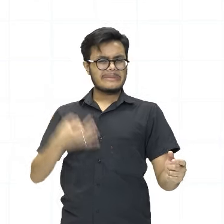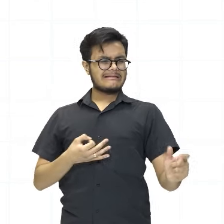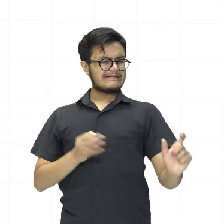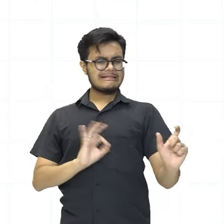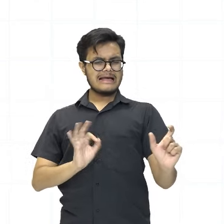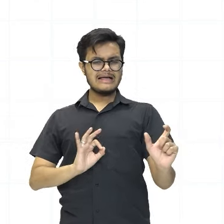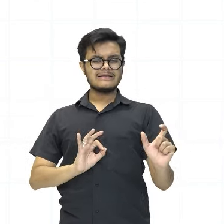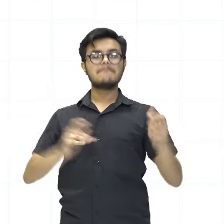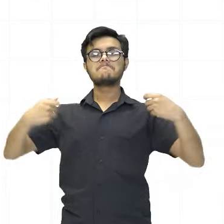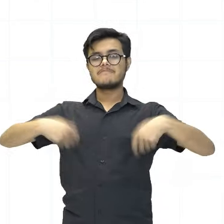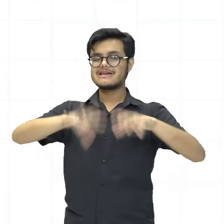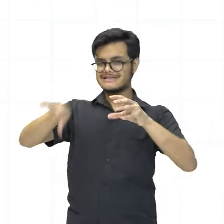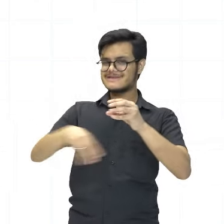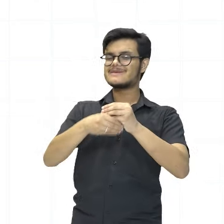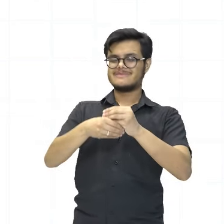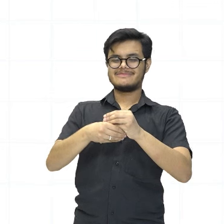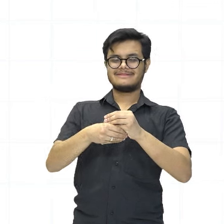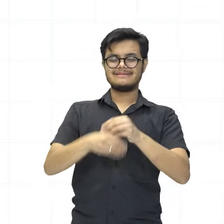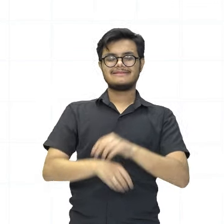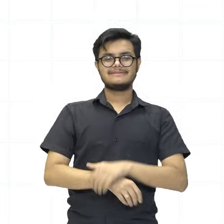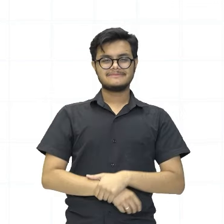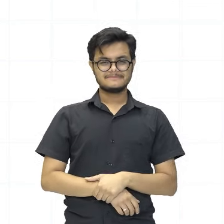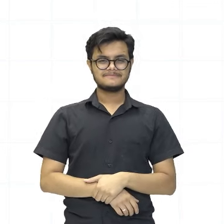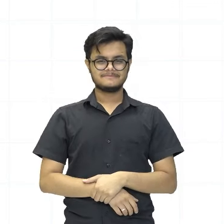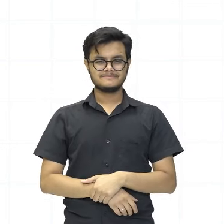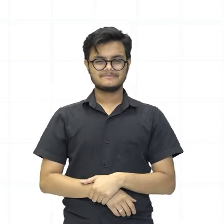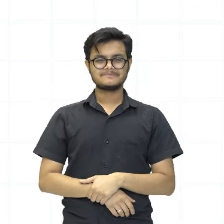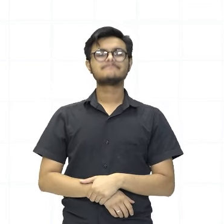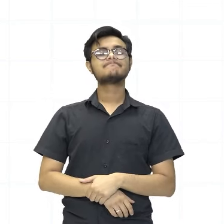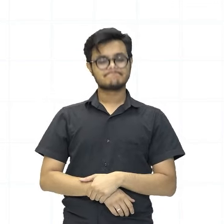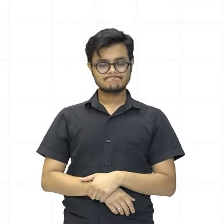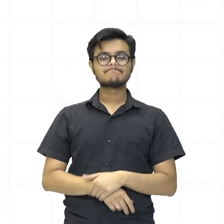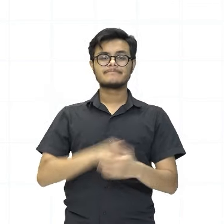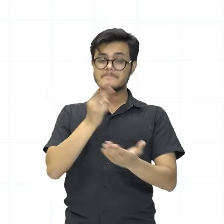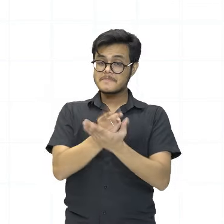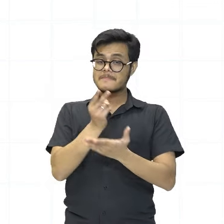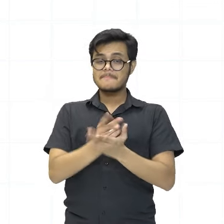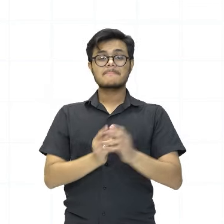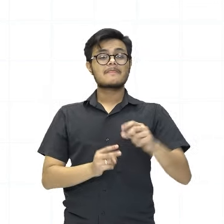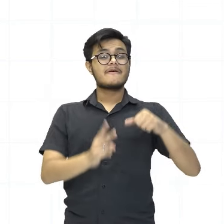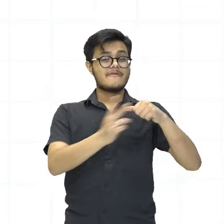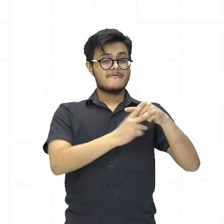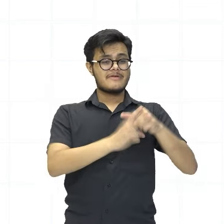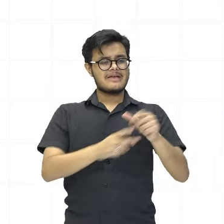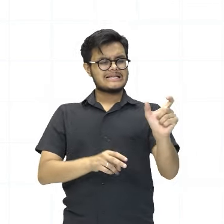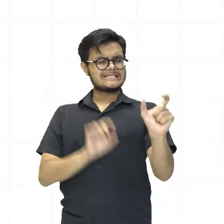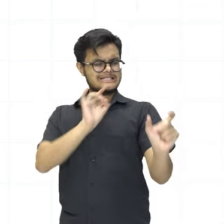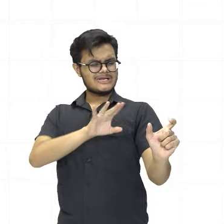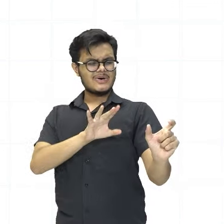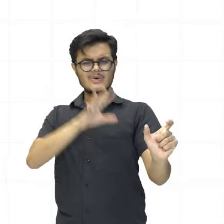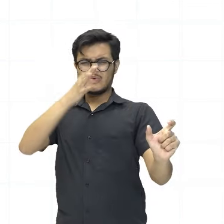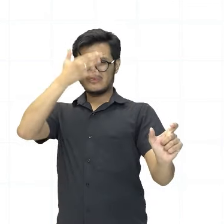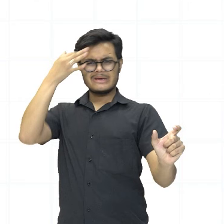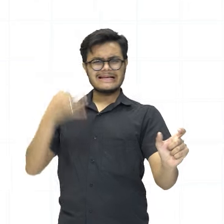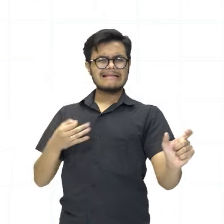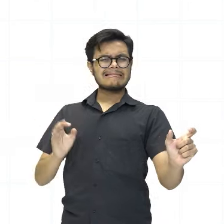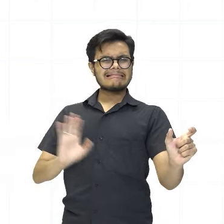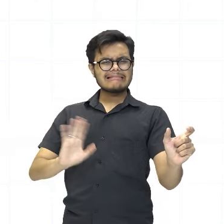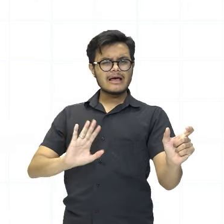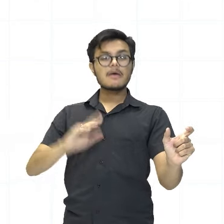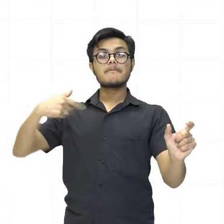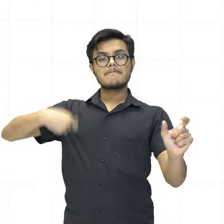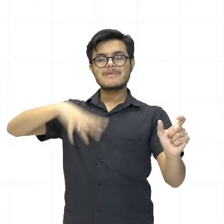o verbo transitivo se caracteriza porque ele vai precisar de complementação ou seja o seu sentido vai